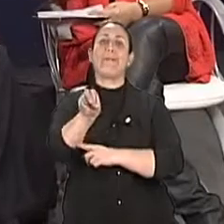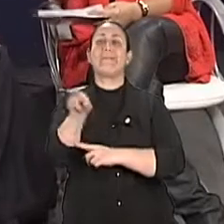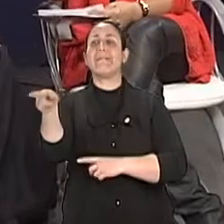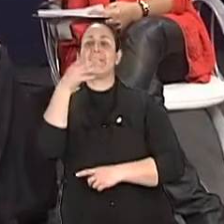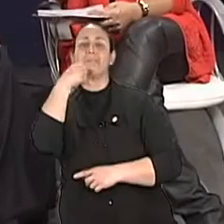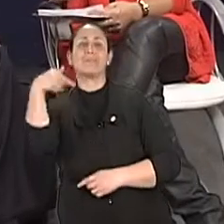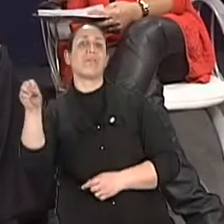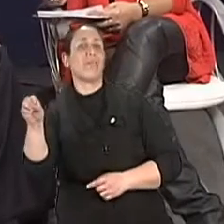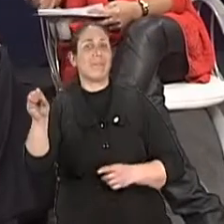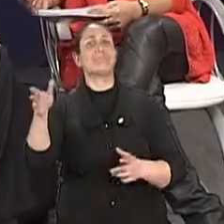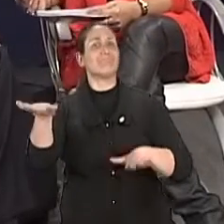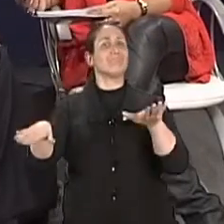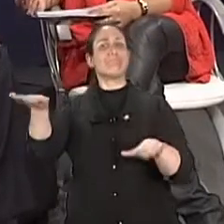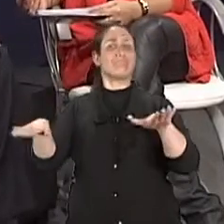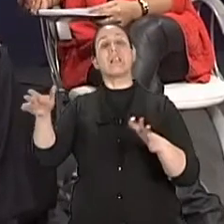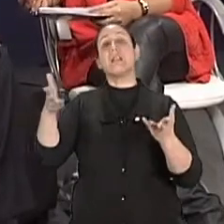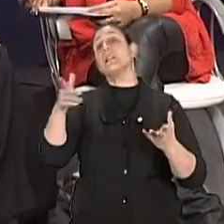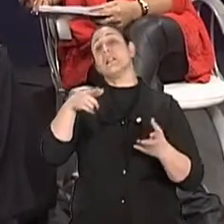tem essa facilidade de perda óssea